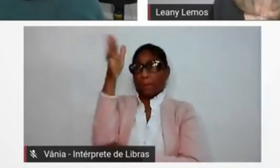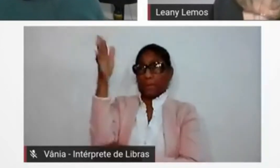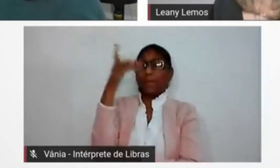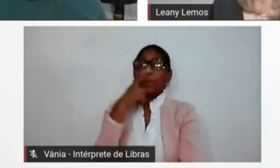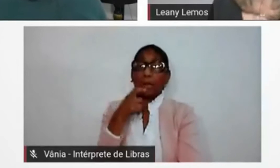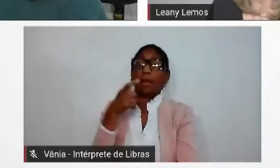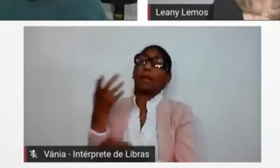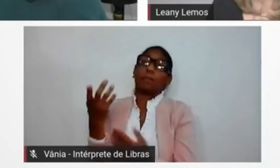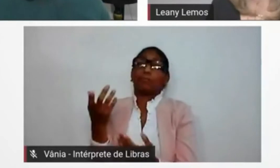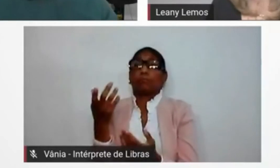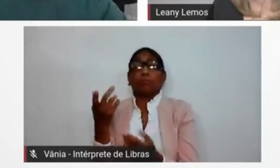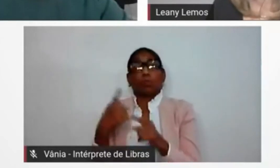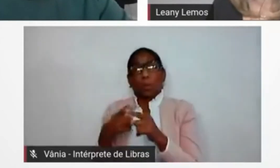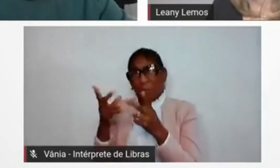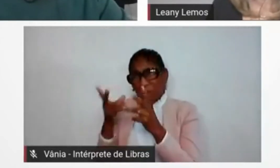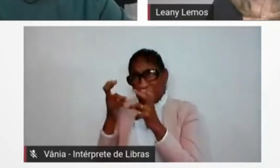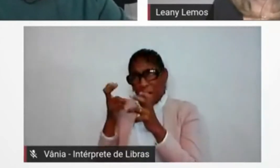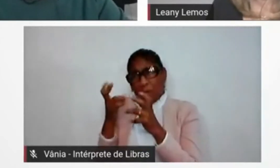por observar ainda uma situação